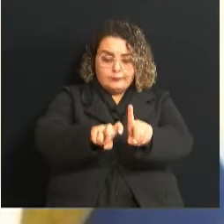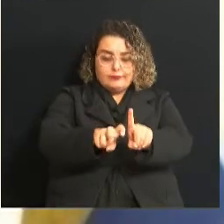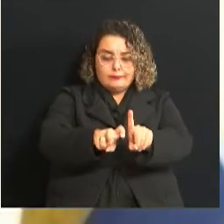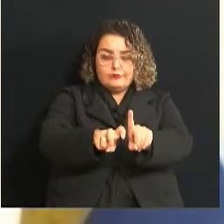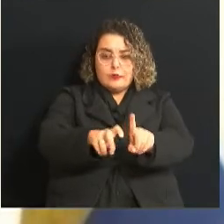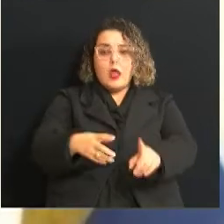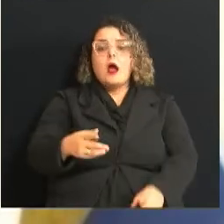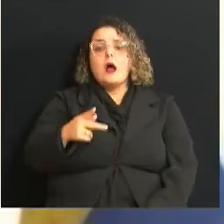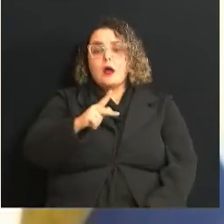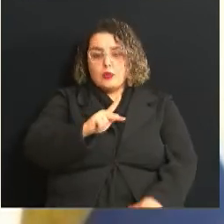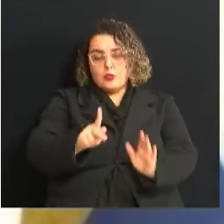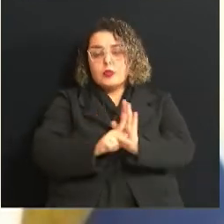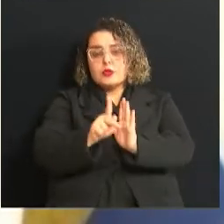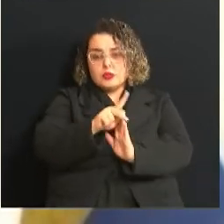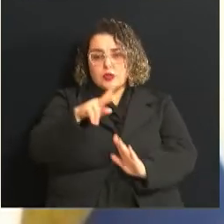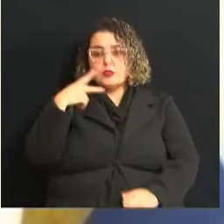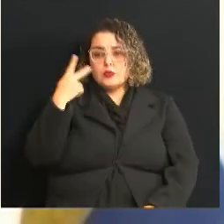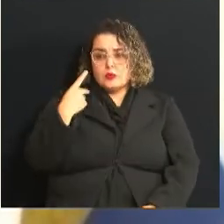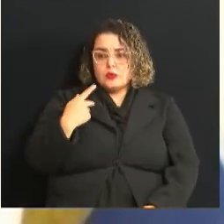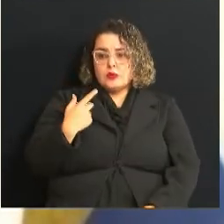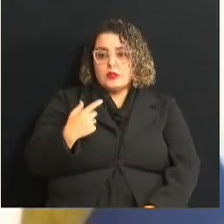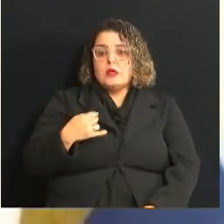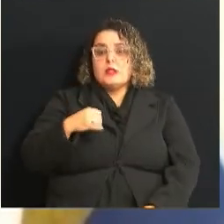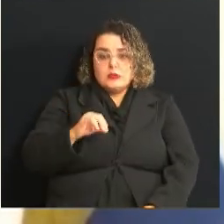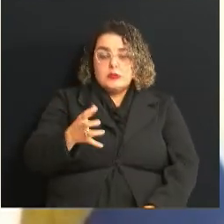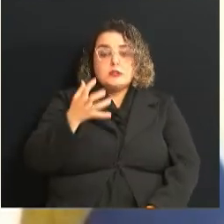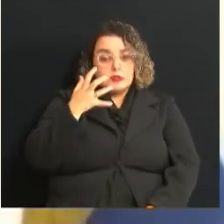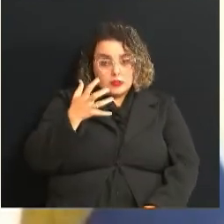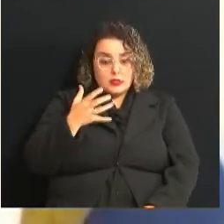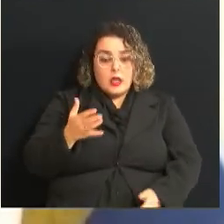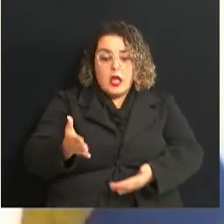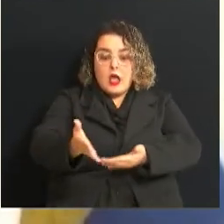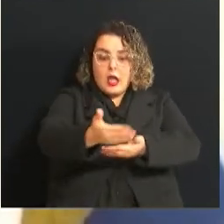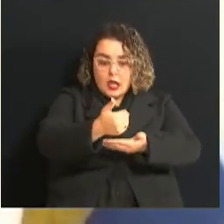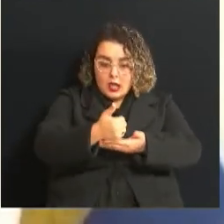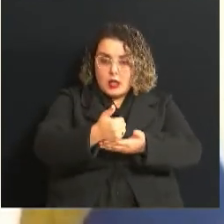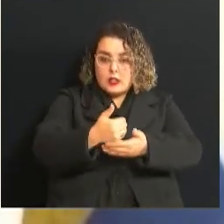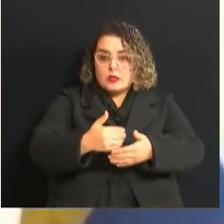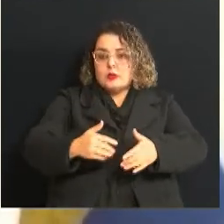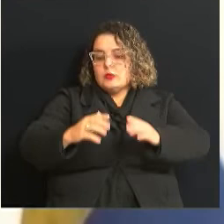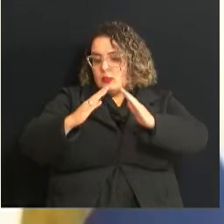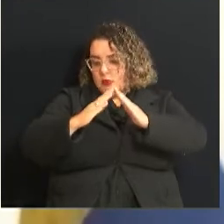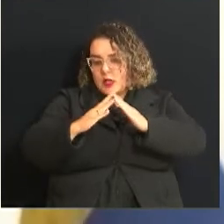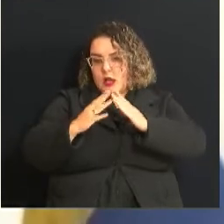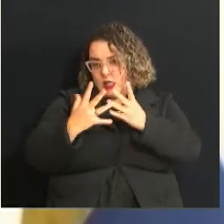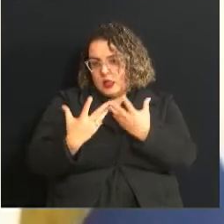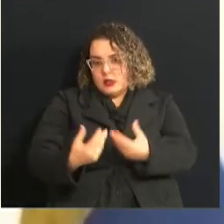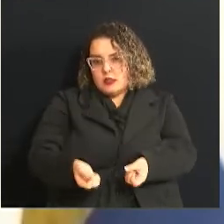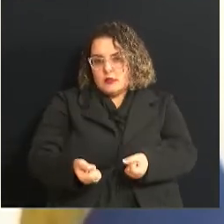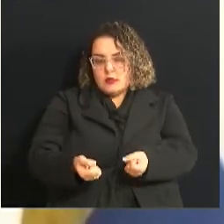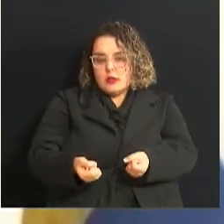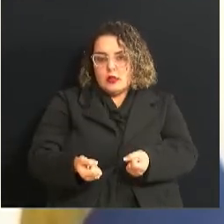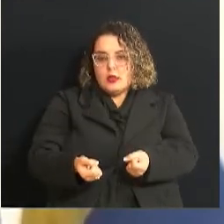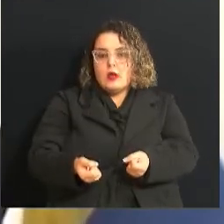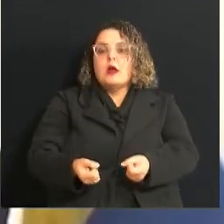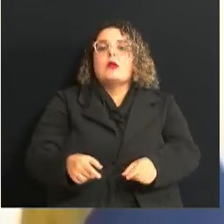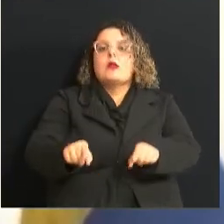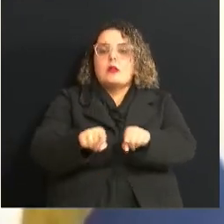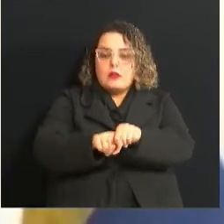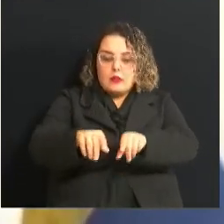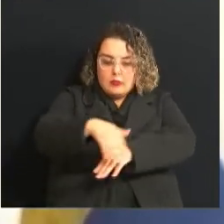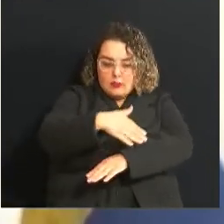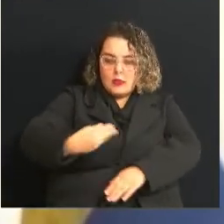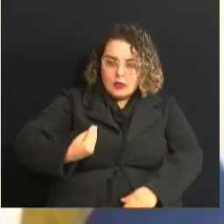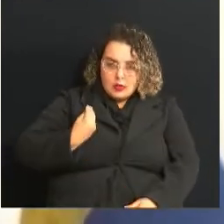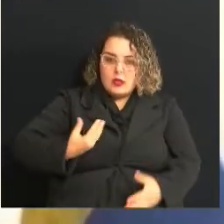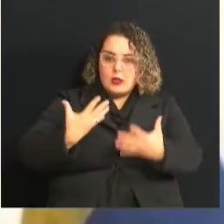vereador determina que, caso ele queira ser acolhido em alguma casa, ele seja uma pessoa em situação de rua e queira